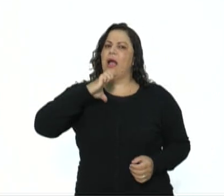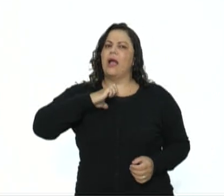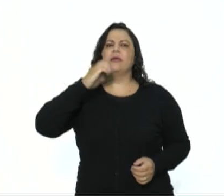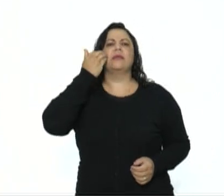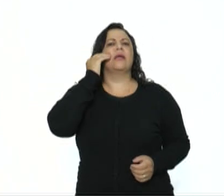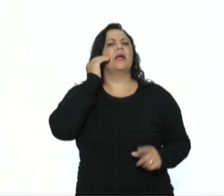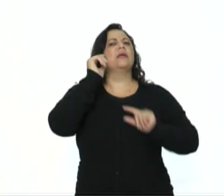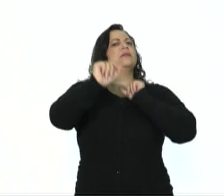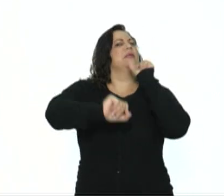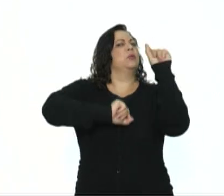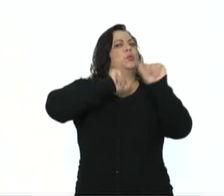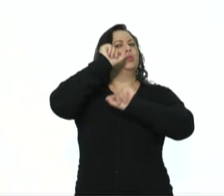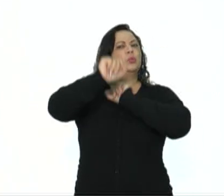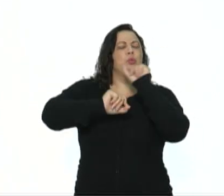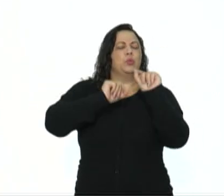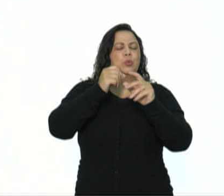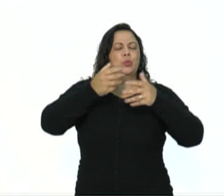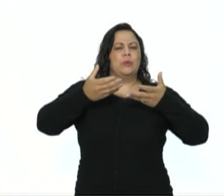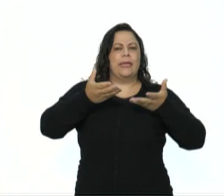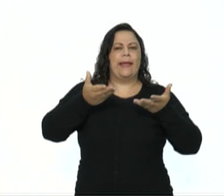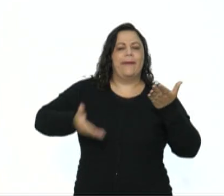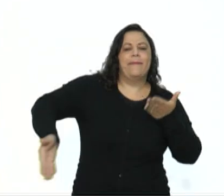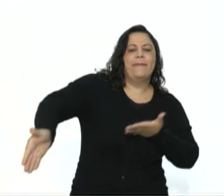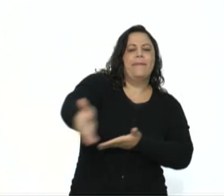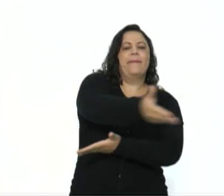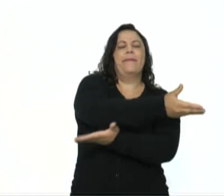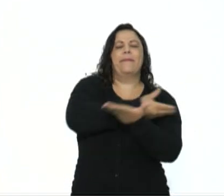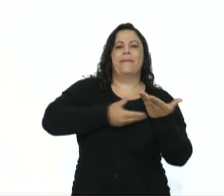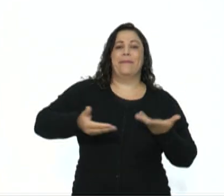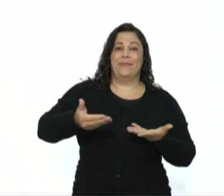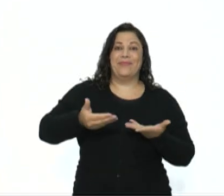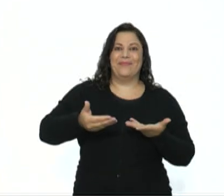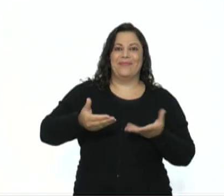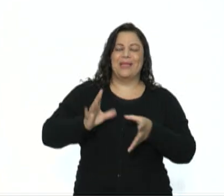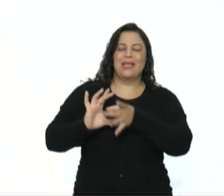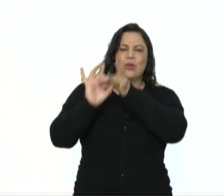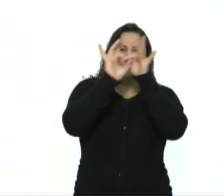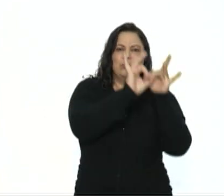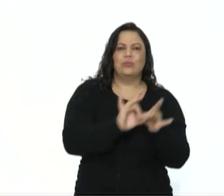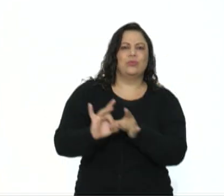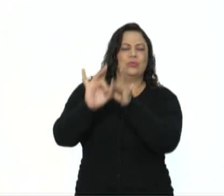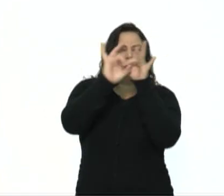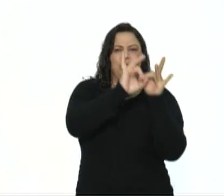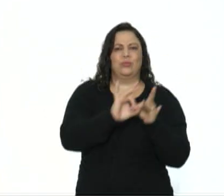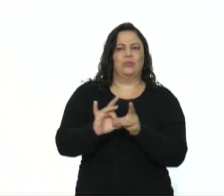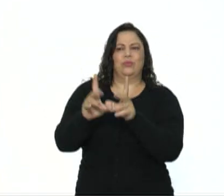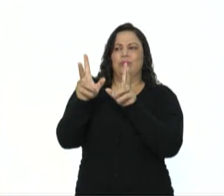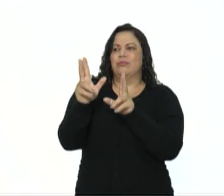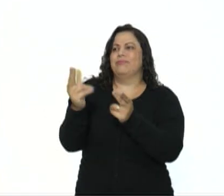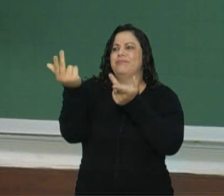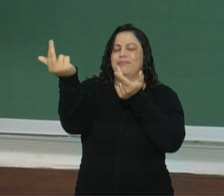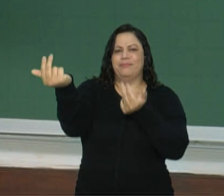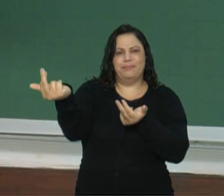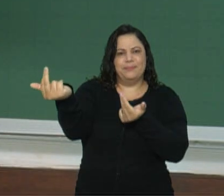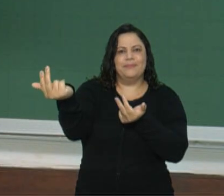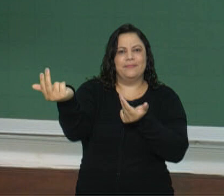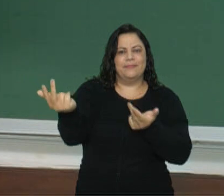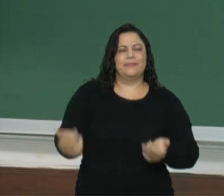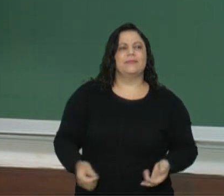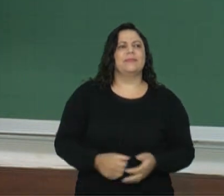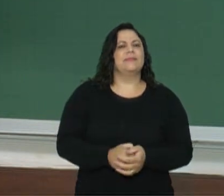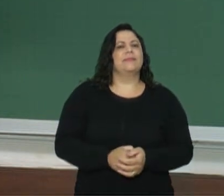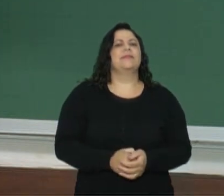do entendimento da coletividade, ou seja, o indivíduo a partir dos demais. Pegando